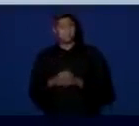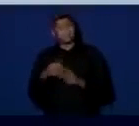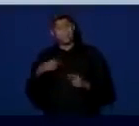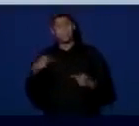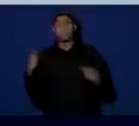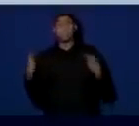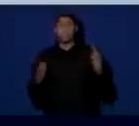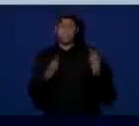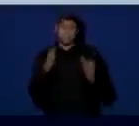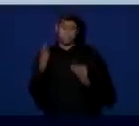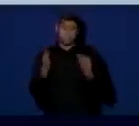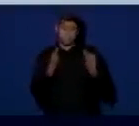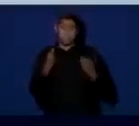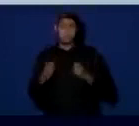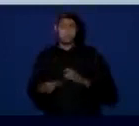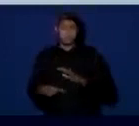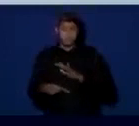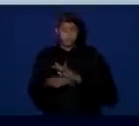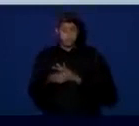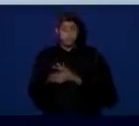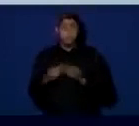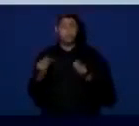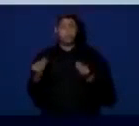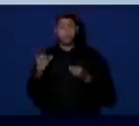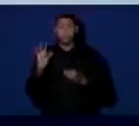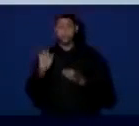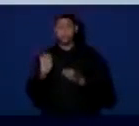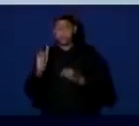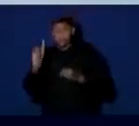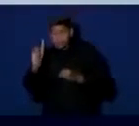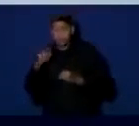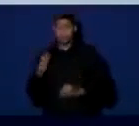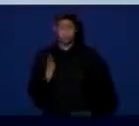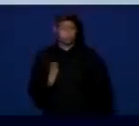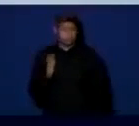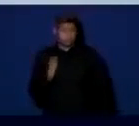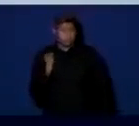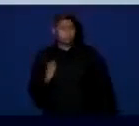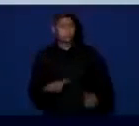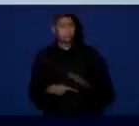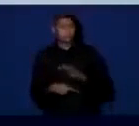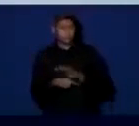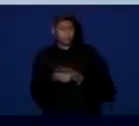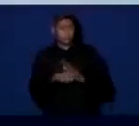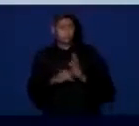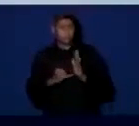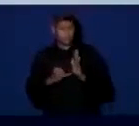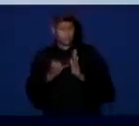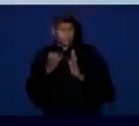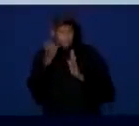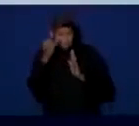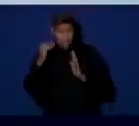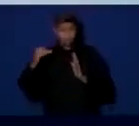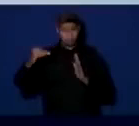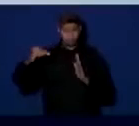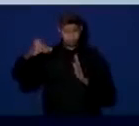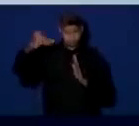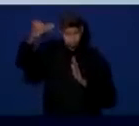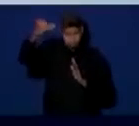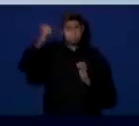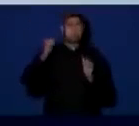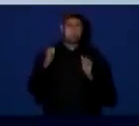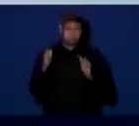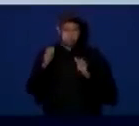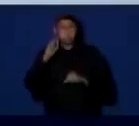bem preocupado em relação a como o Fed vai lidar com a inflação à frente, e eu acho que a